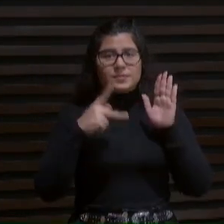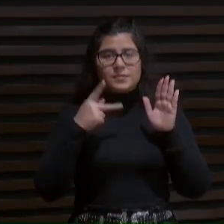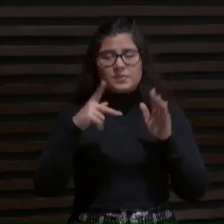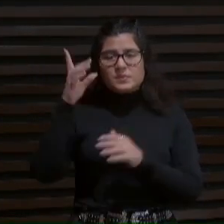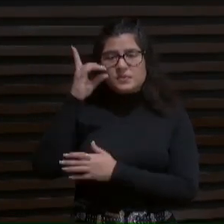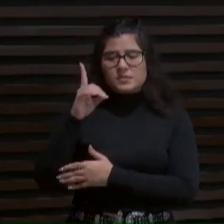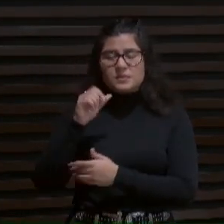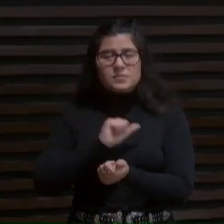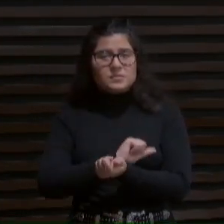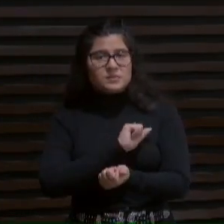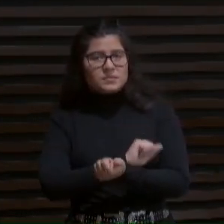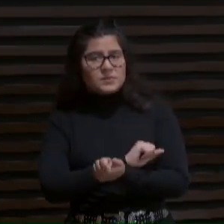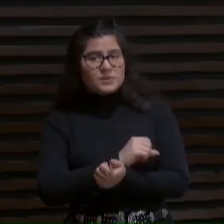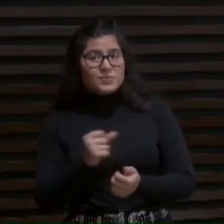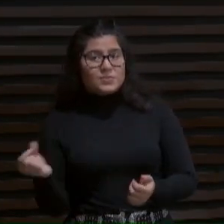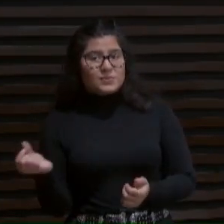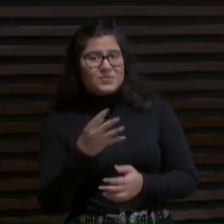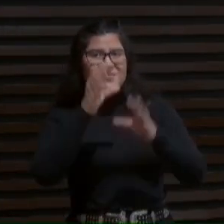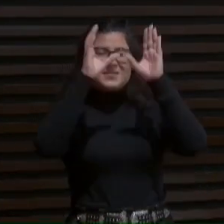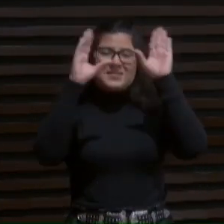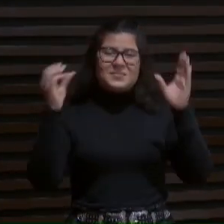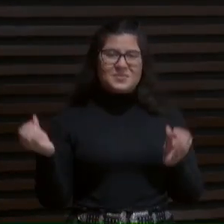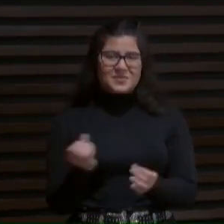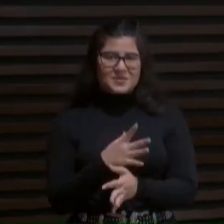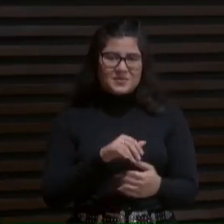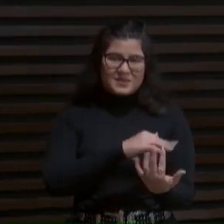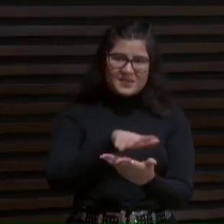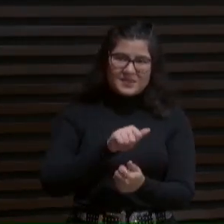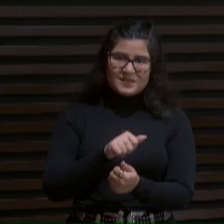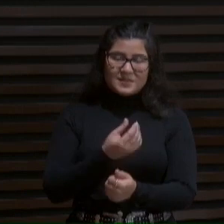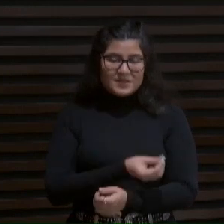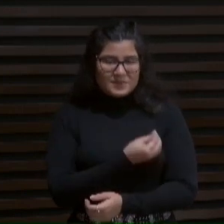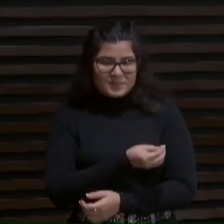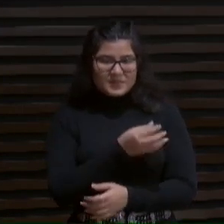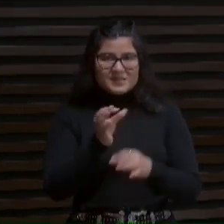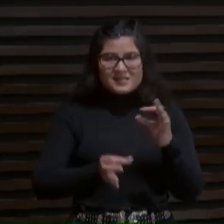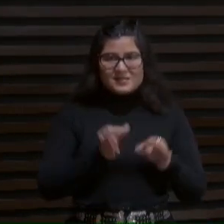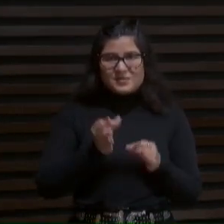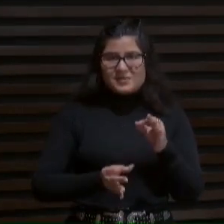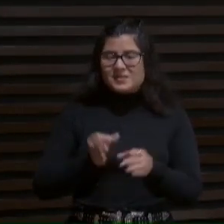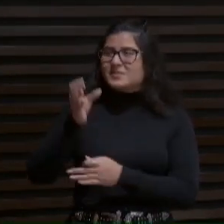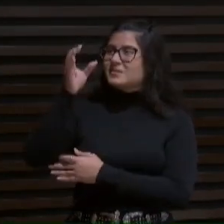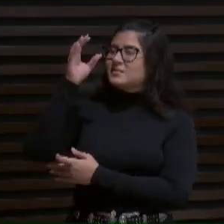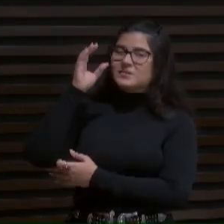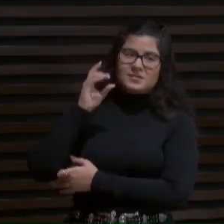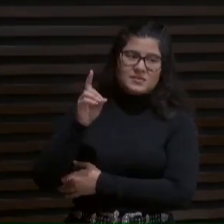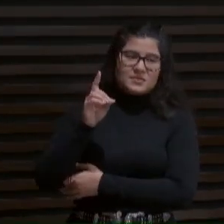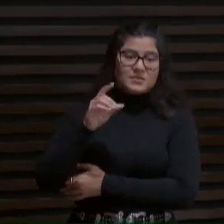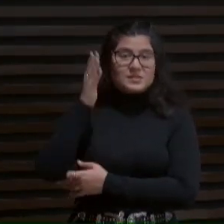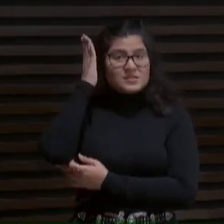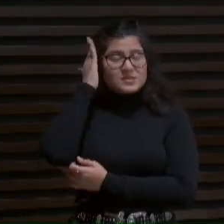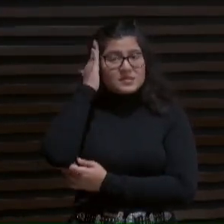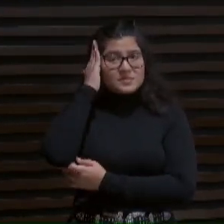Deus, esperamos novos céus e nova terra, nas quais habita a justiça. Ele sabia o que